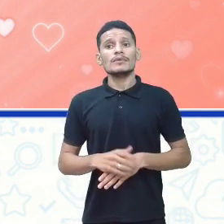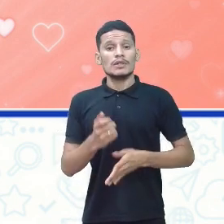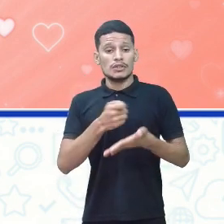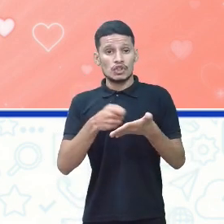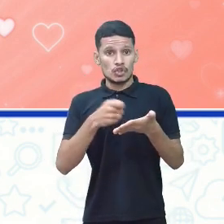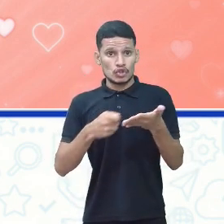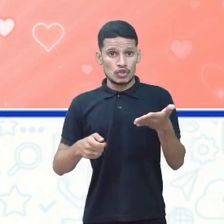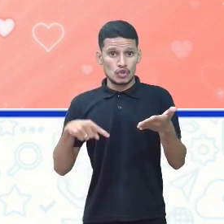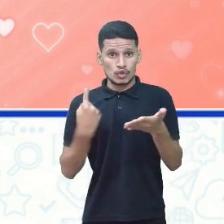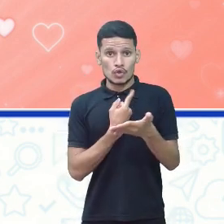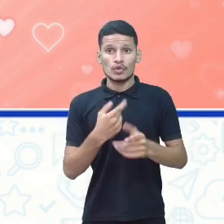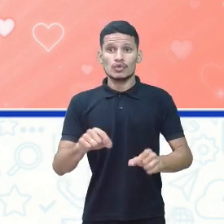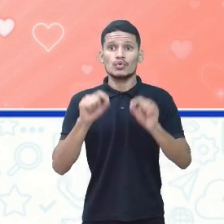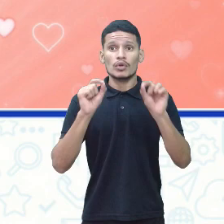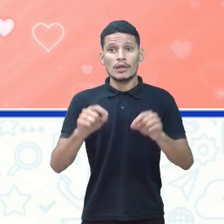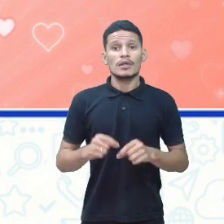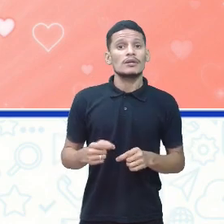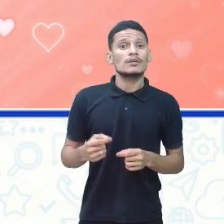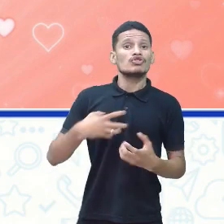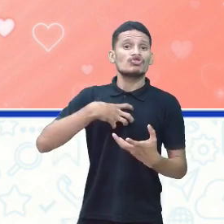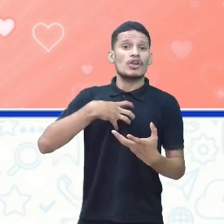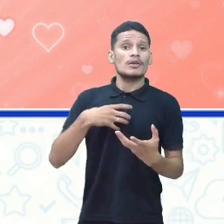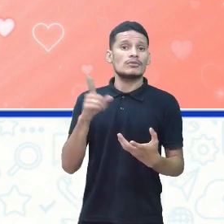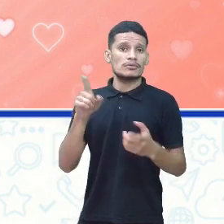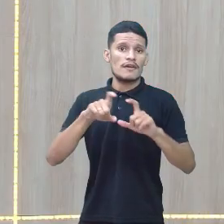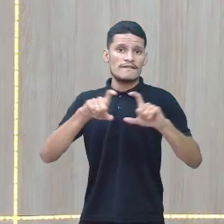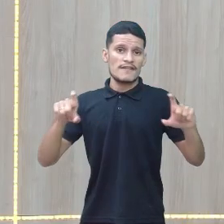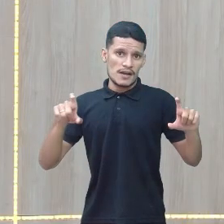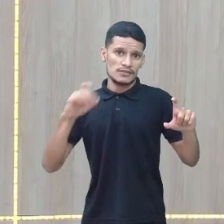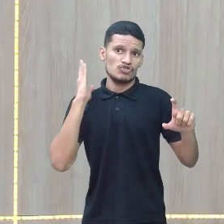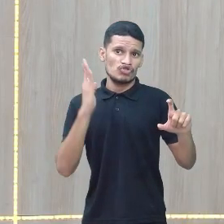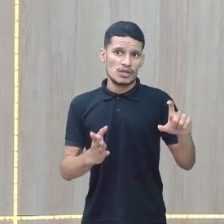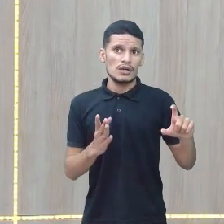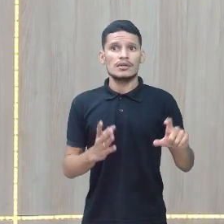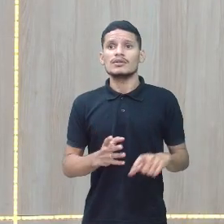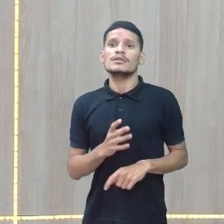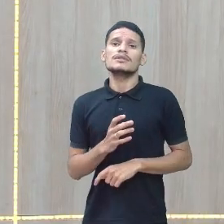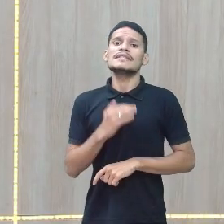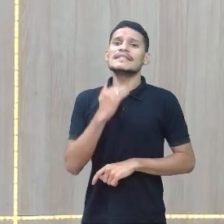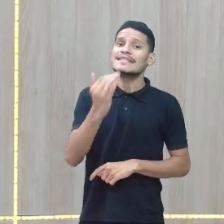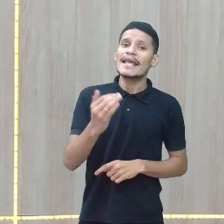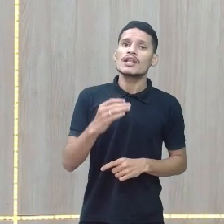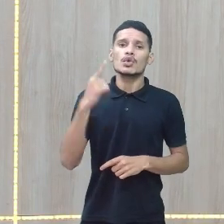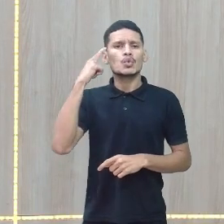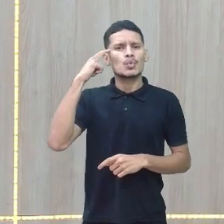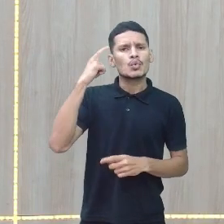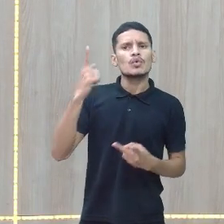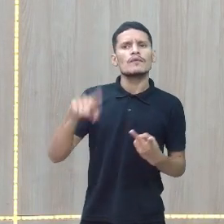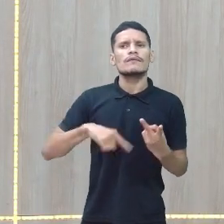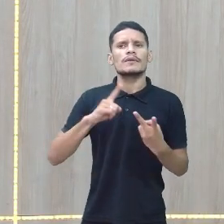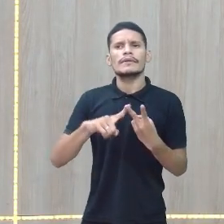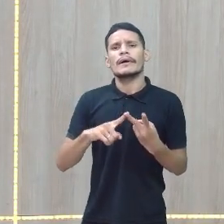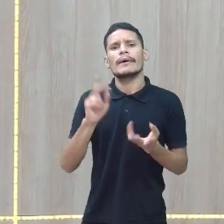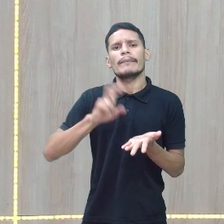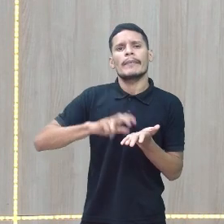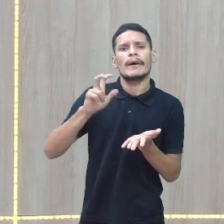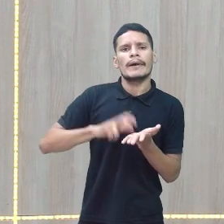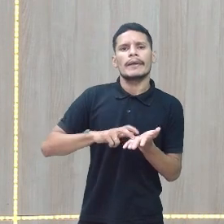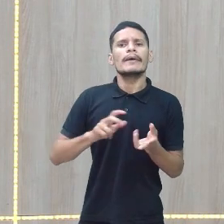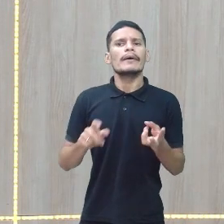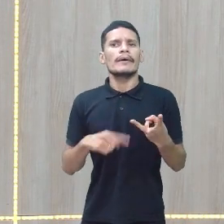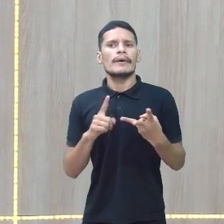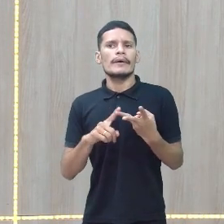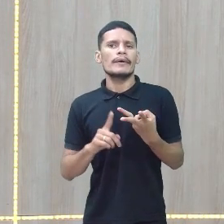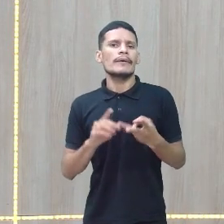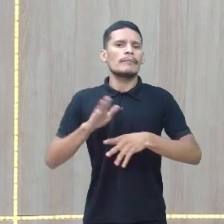escrevemos esse conjunto, não é, de palavras aqui, não é, dentro da